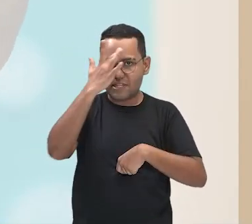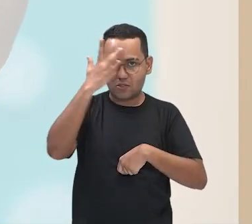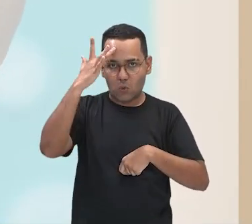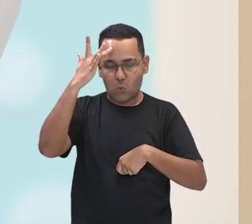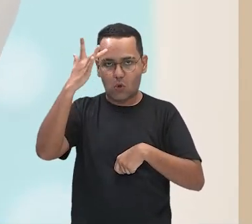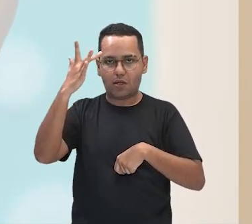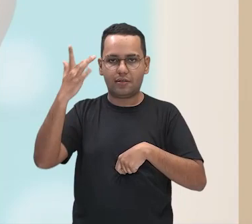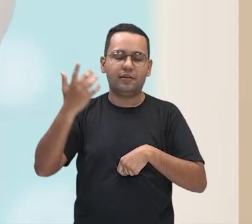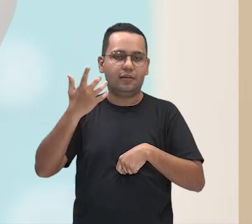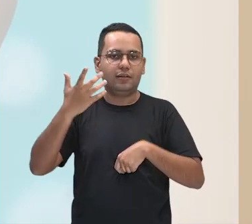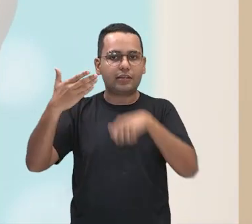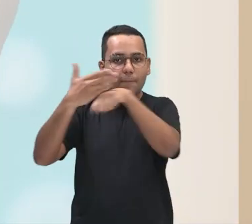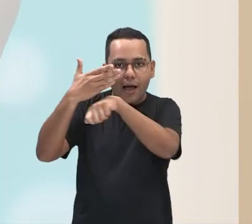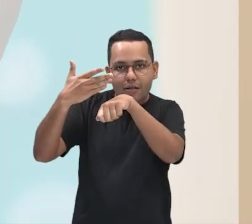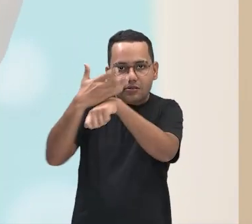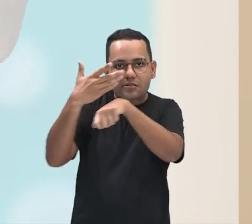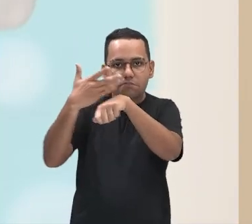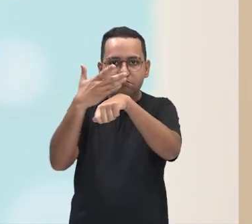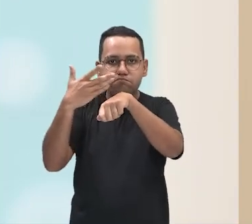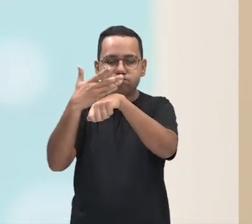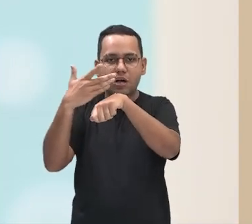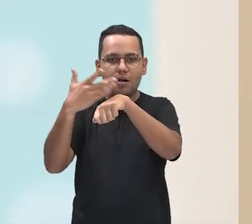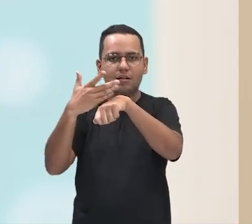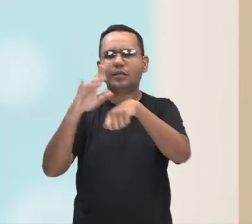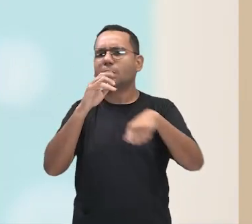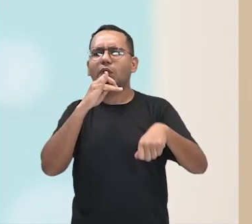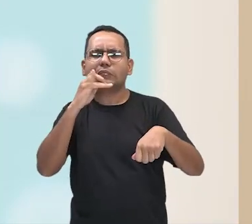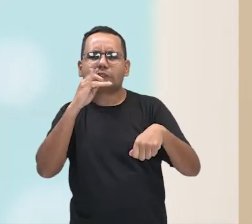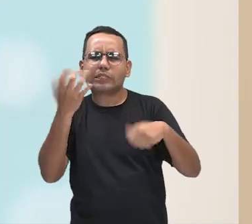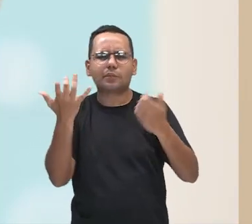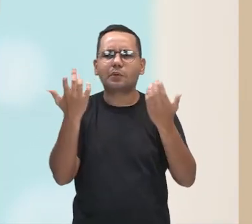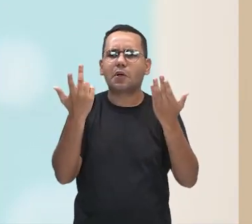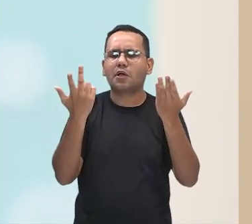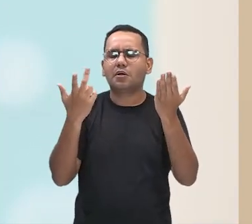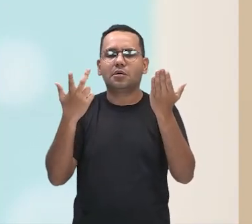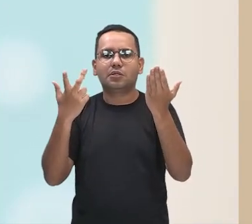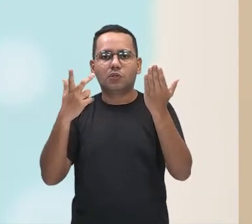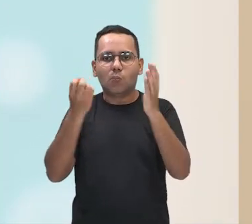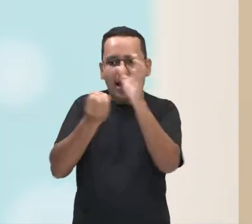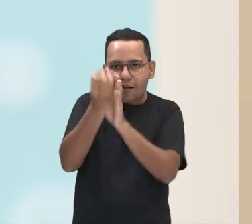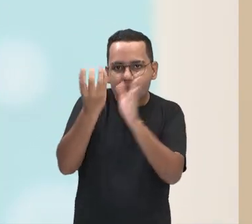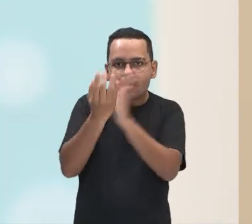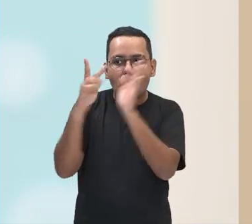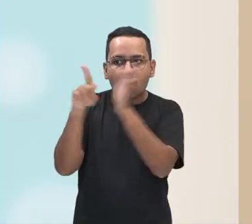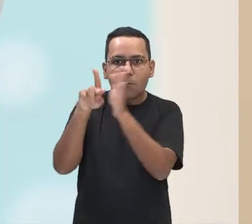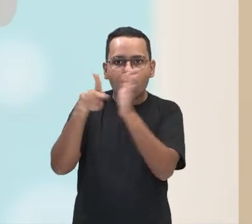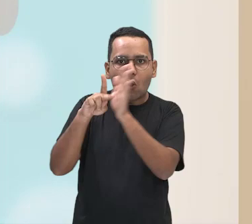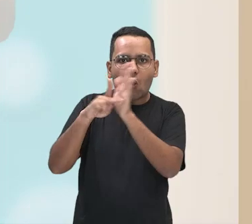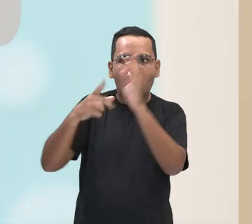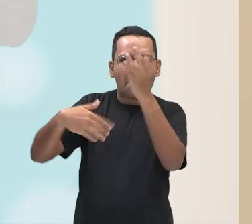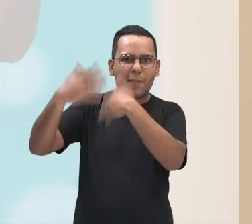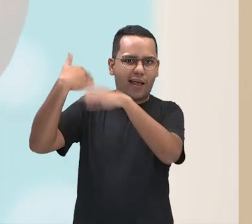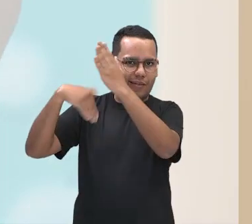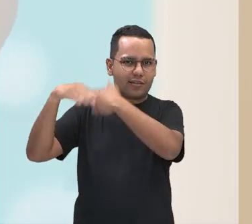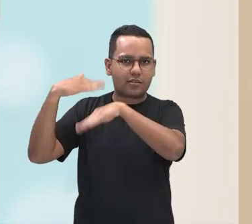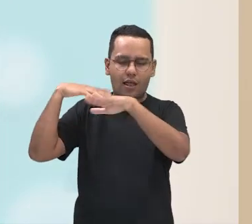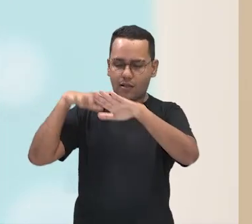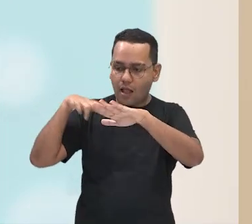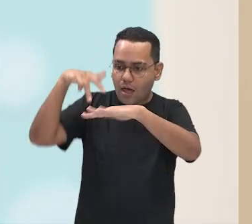estou observando a obra, eu estou dentro da obra de arte, eu estou dentro daquela tela. Então,